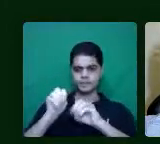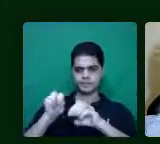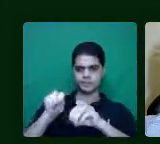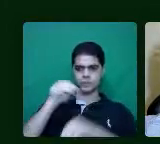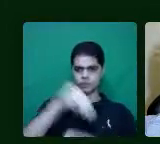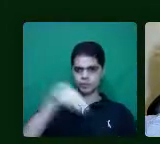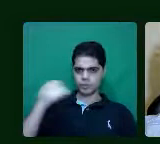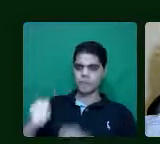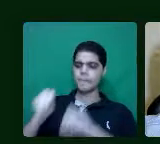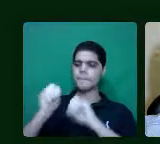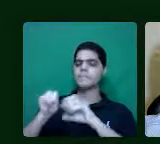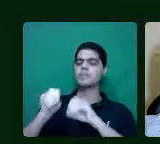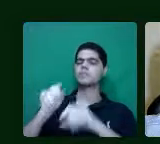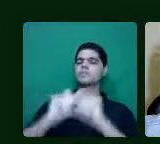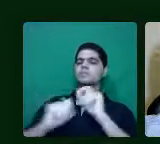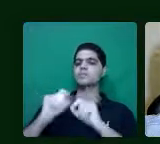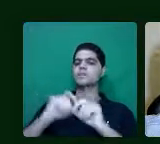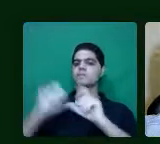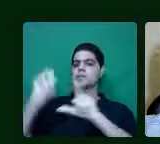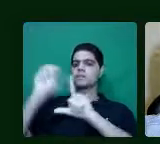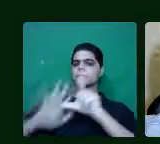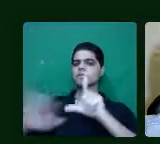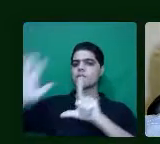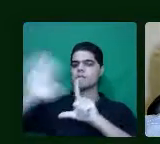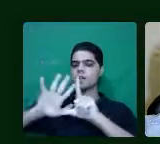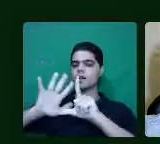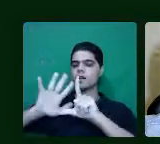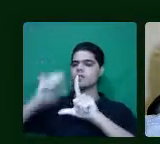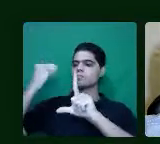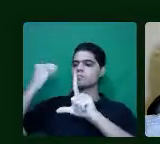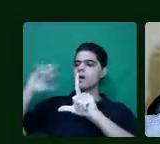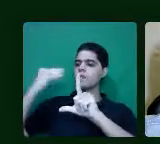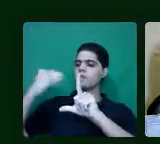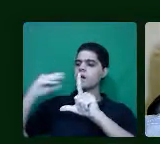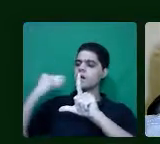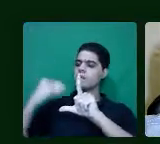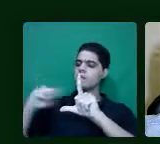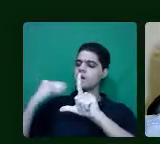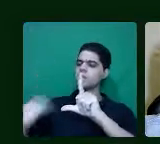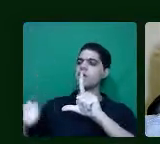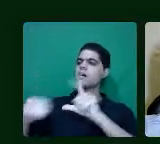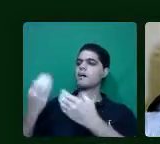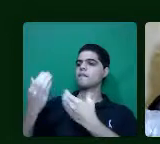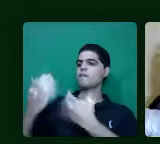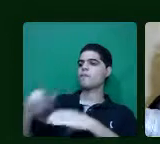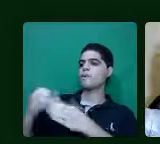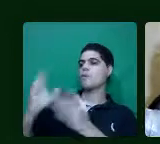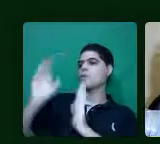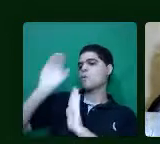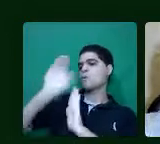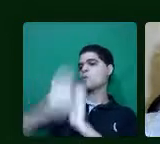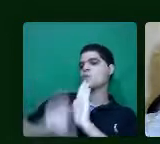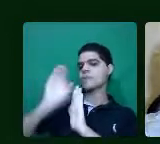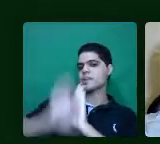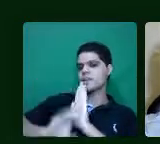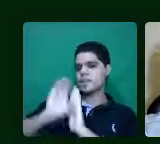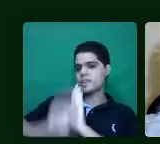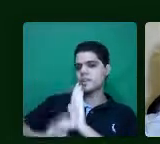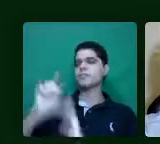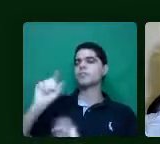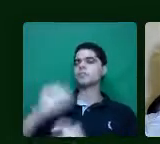Discord tem uma sala que os mentores vão colocando o currículo deles, né? Exato, vai ter um espaço para mini bio, então eles vão colocar